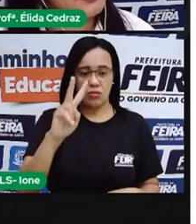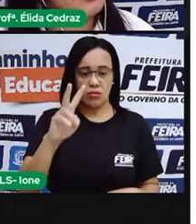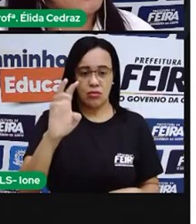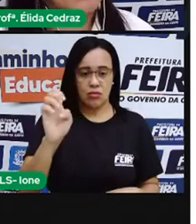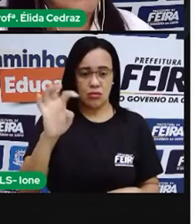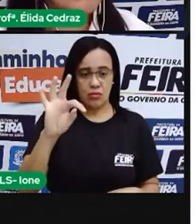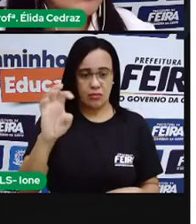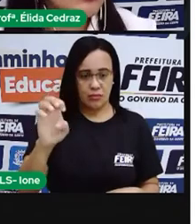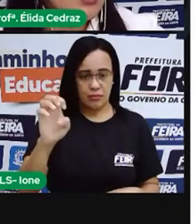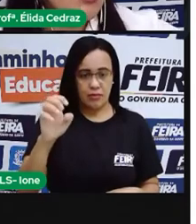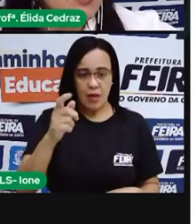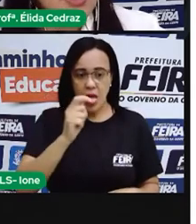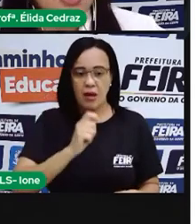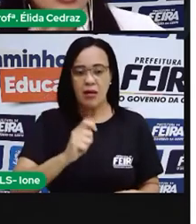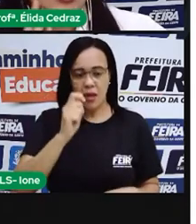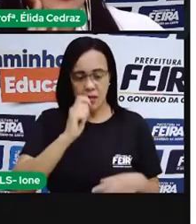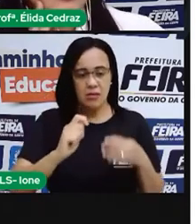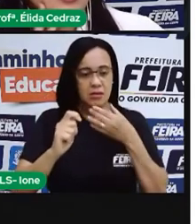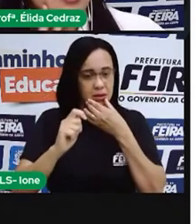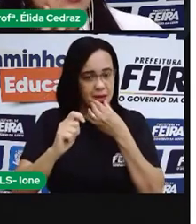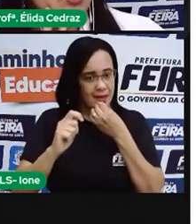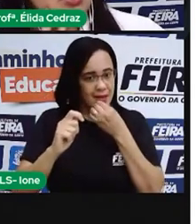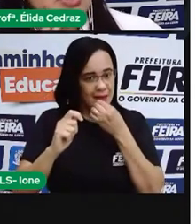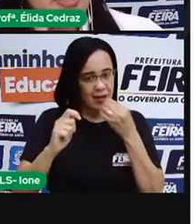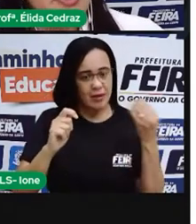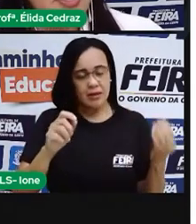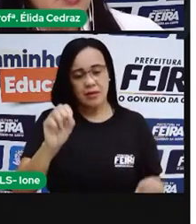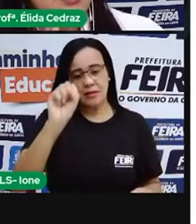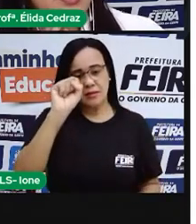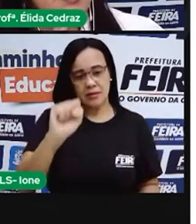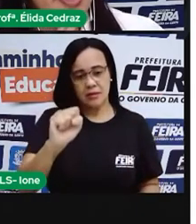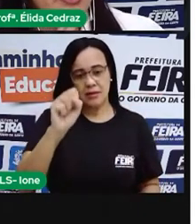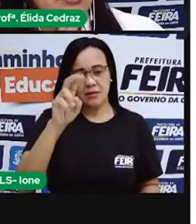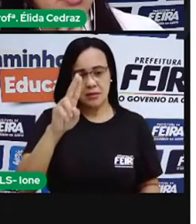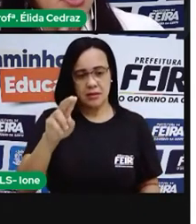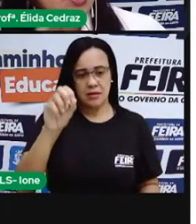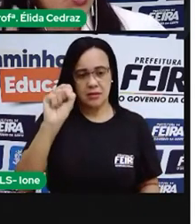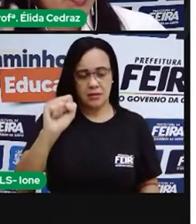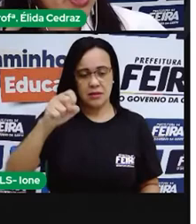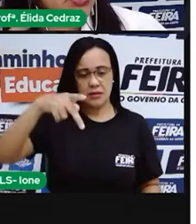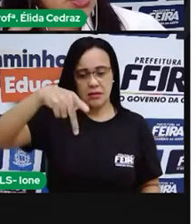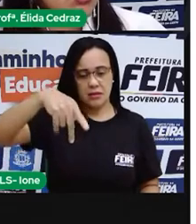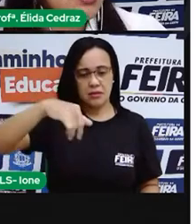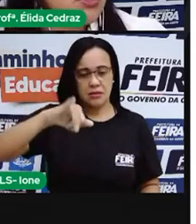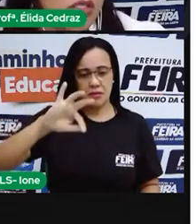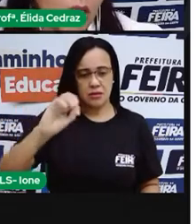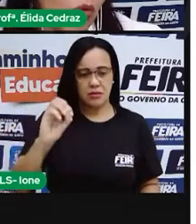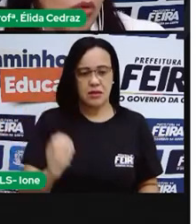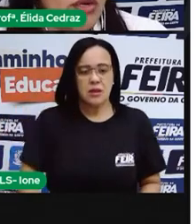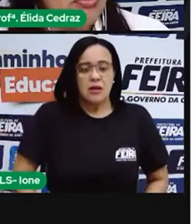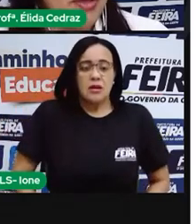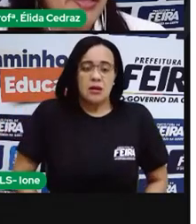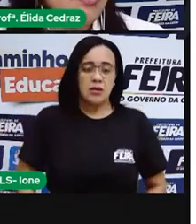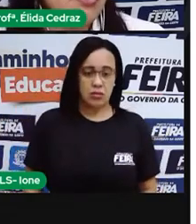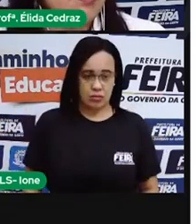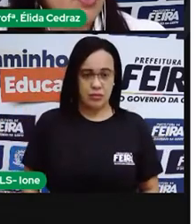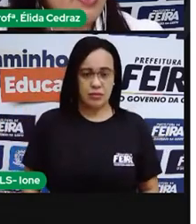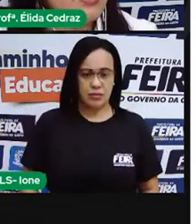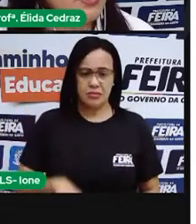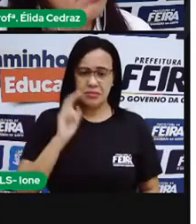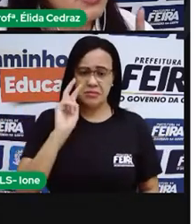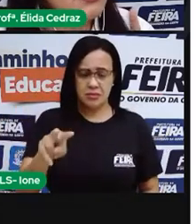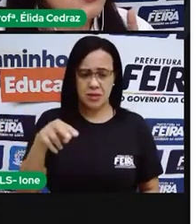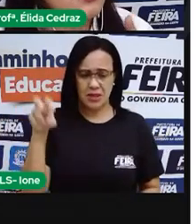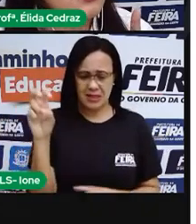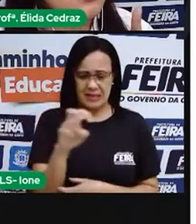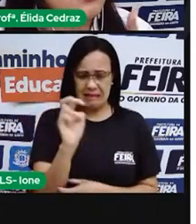S. Você já observou nos desenhos animados o barulhinho que a cobra faz?